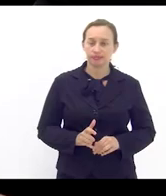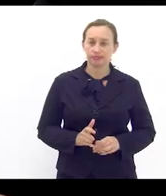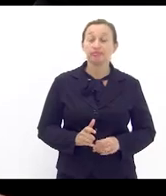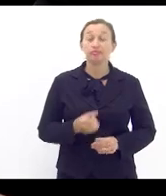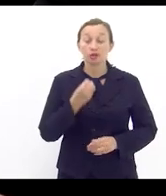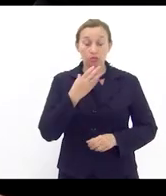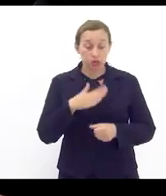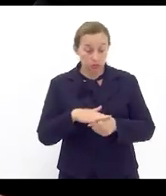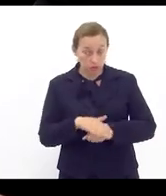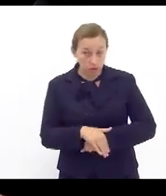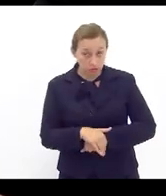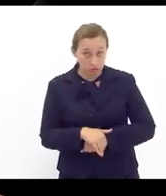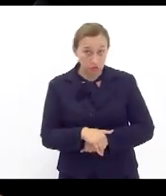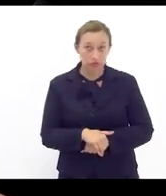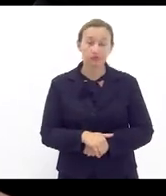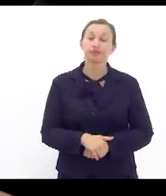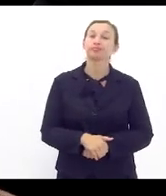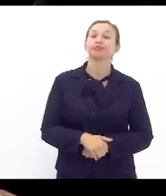boa noite